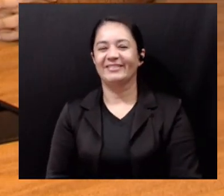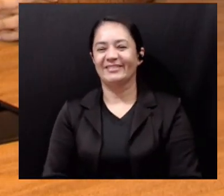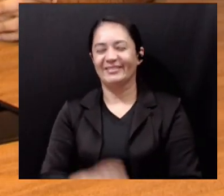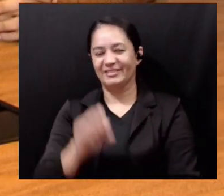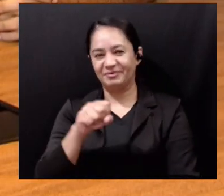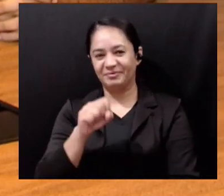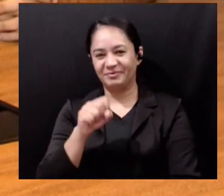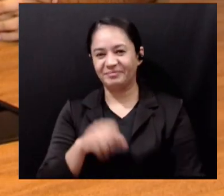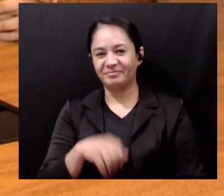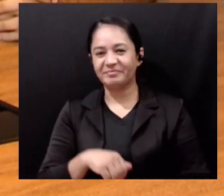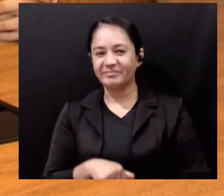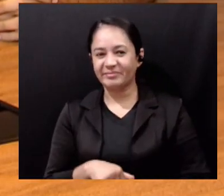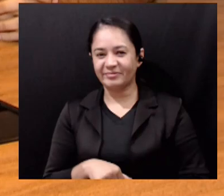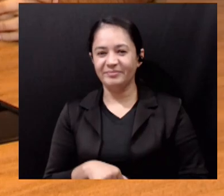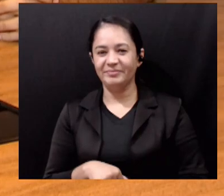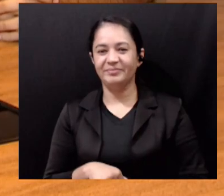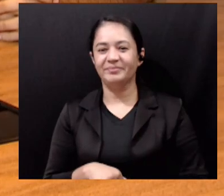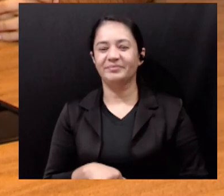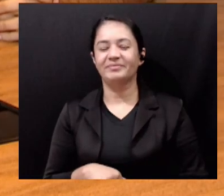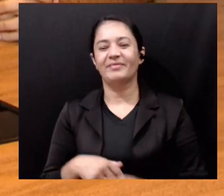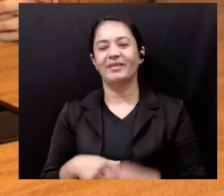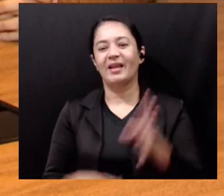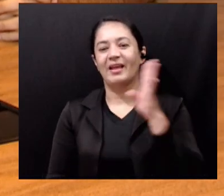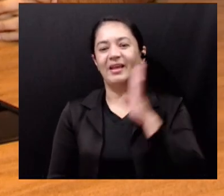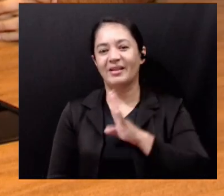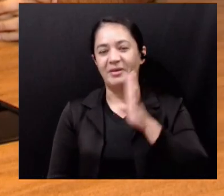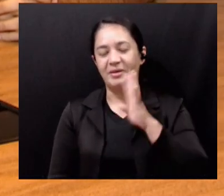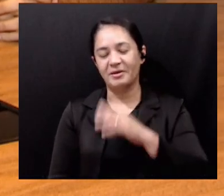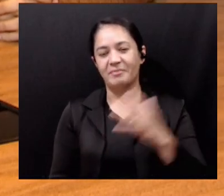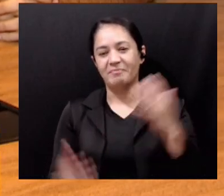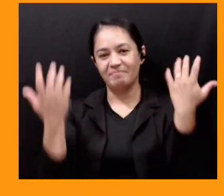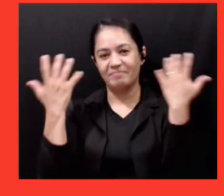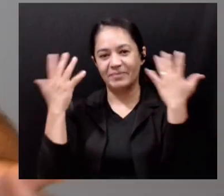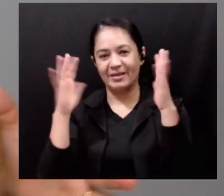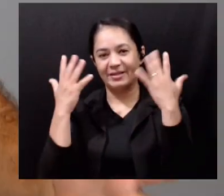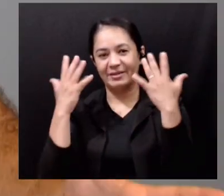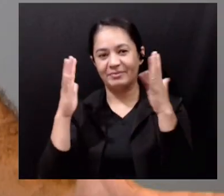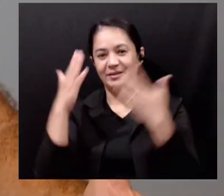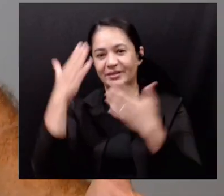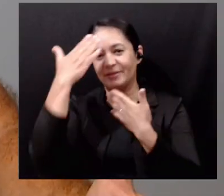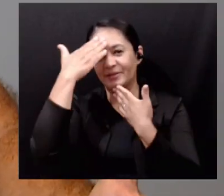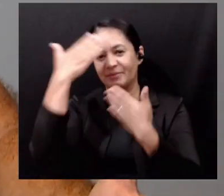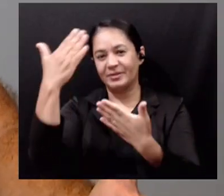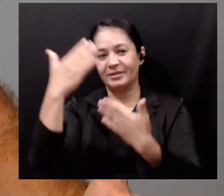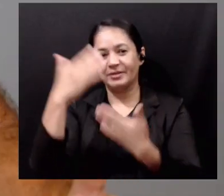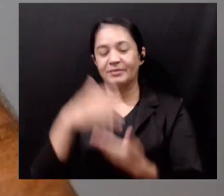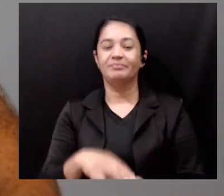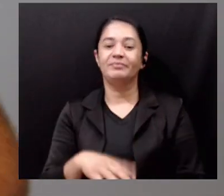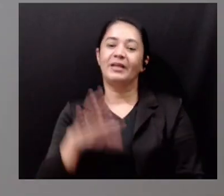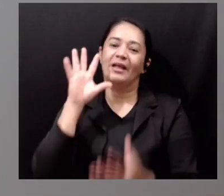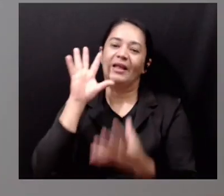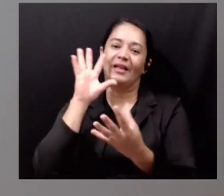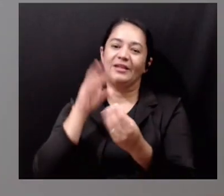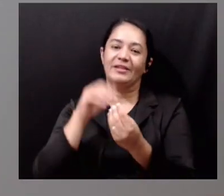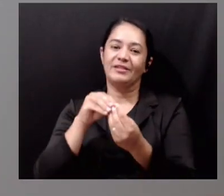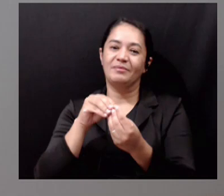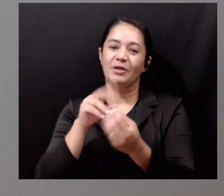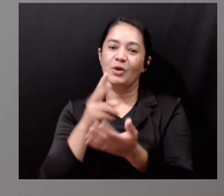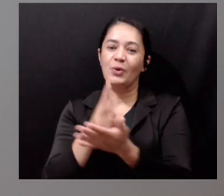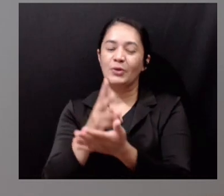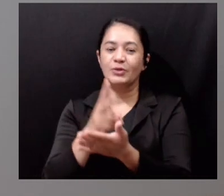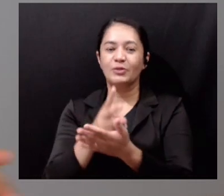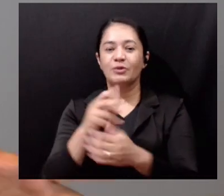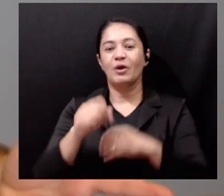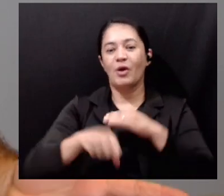mundo. Cara, que legal. Parabéns, hein? Obrigado, muito obrigado. Obrigado, viu, Pedro? Bom, isso aí. A gente segue conversando com o pessoal